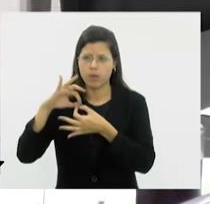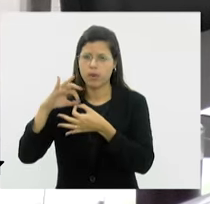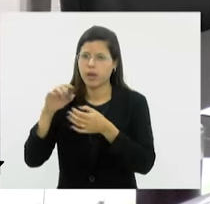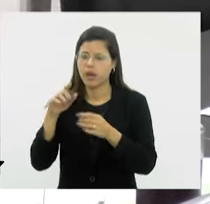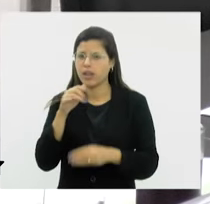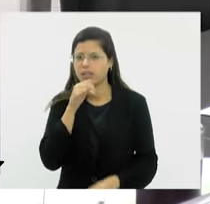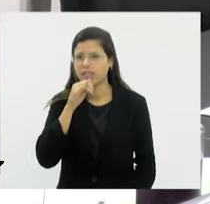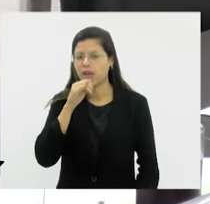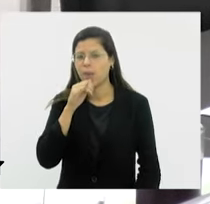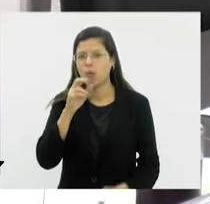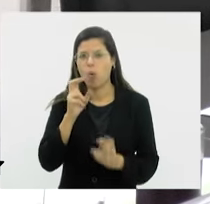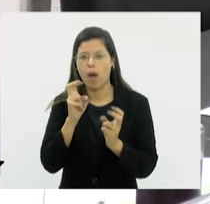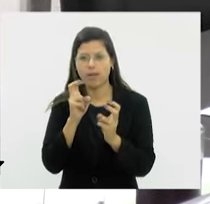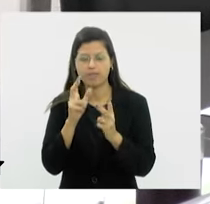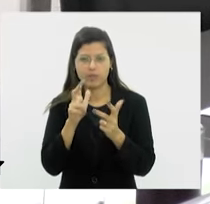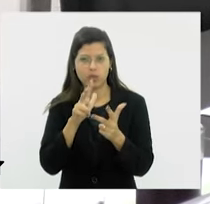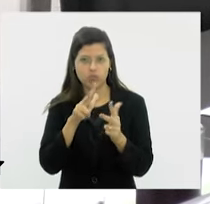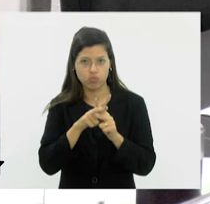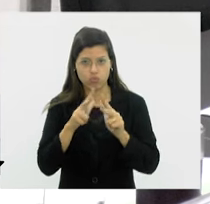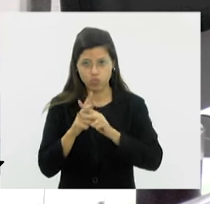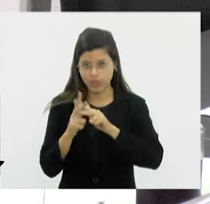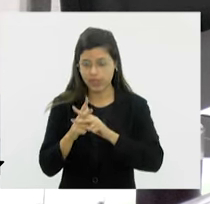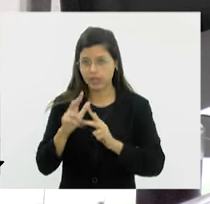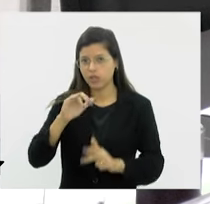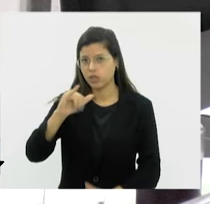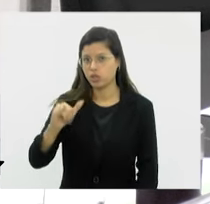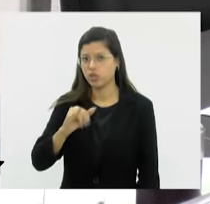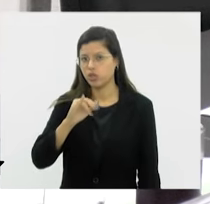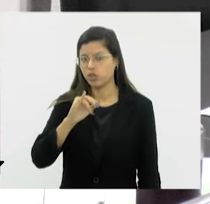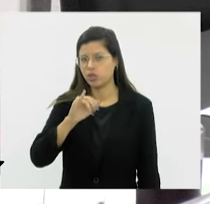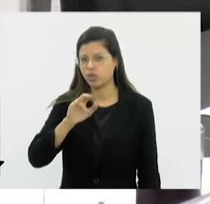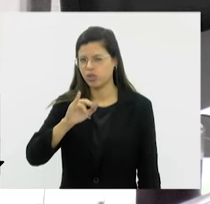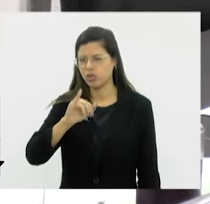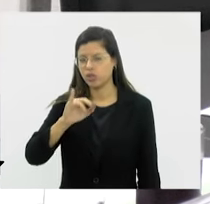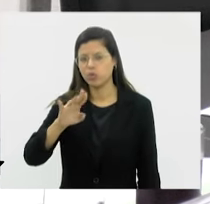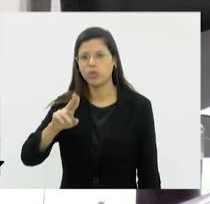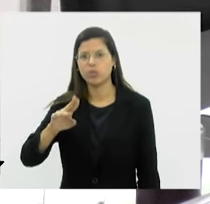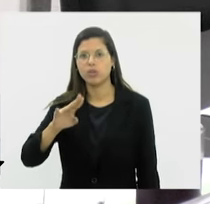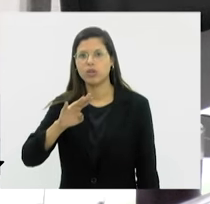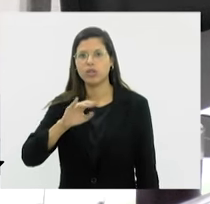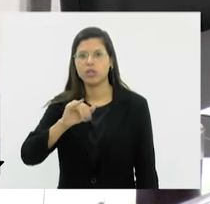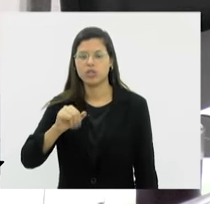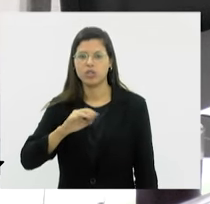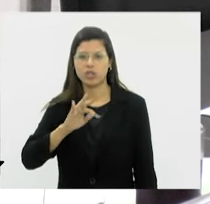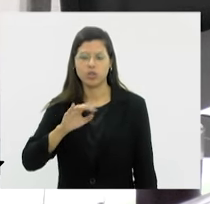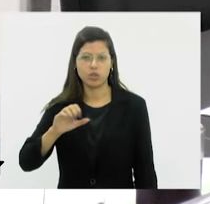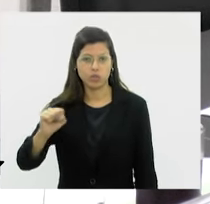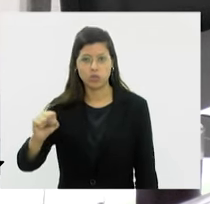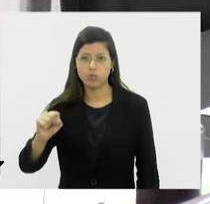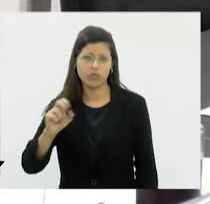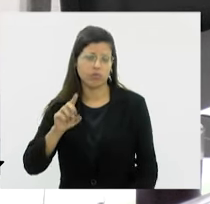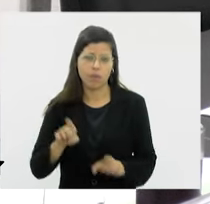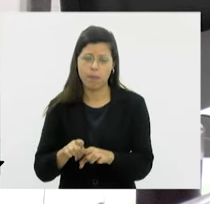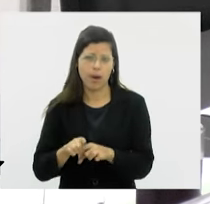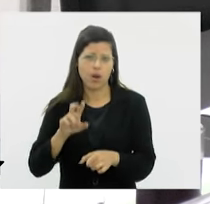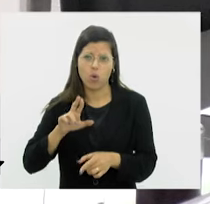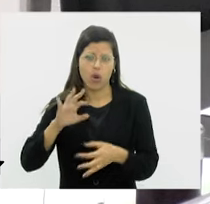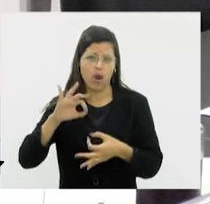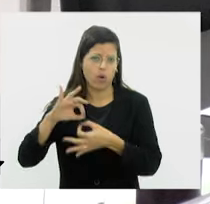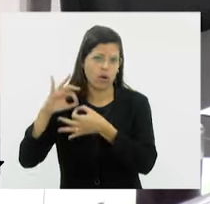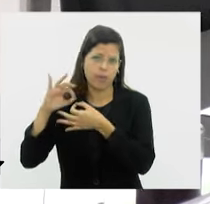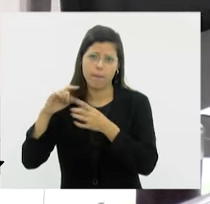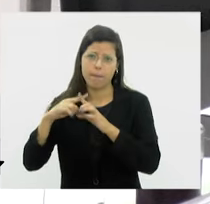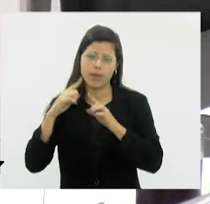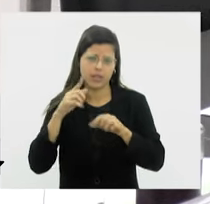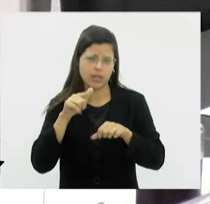sou faixa preta, não é uma modalidade olímpica. Mas também não há dúvida que é um esporte praticado no mundo inteiro. Mas tem outros tantos,